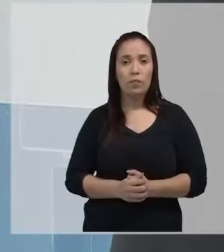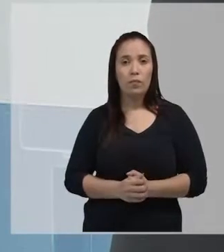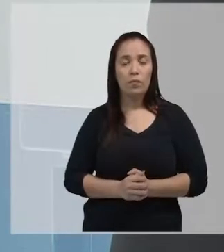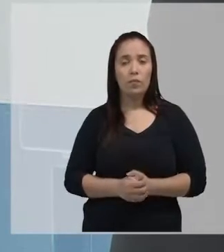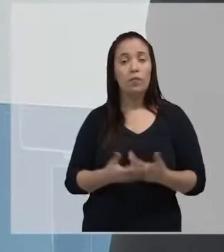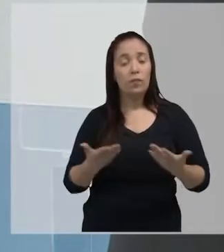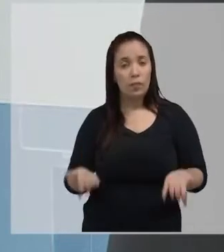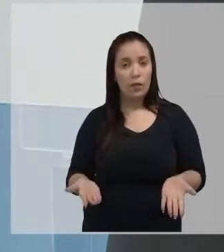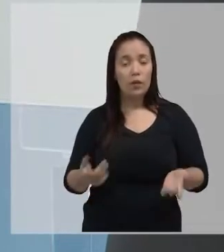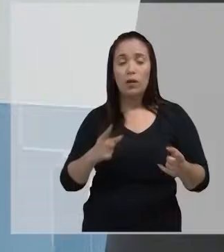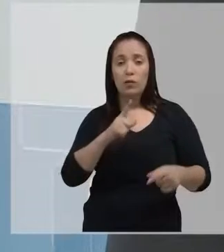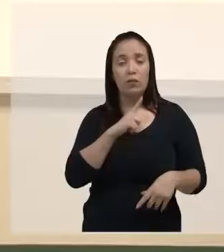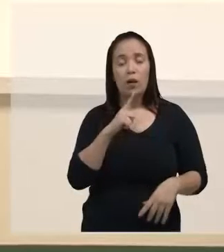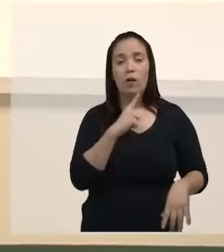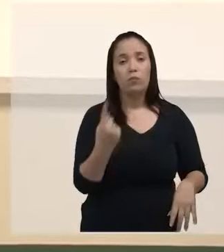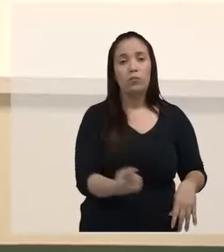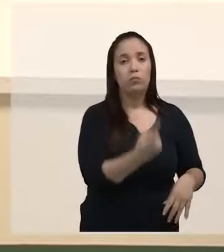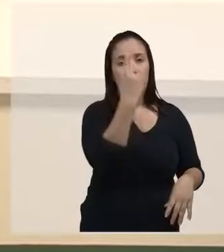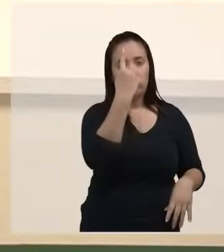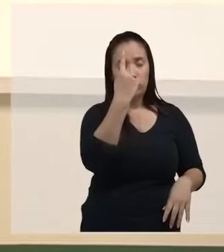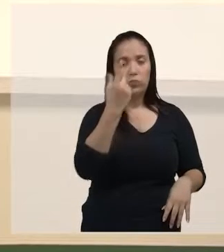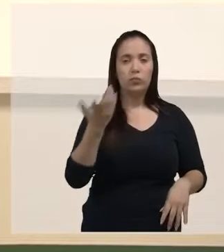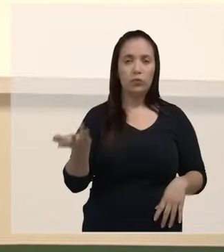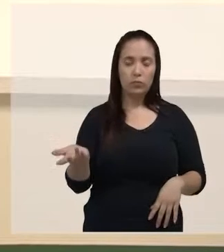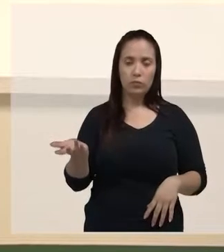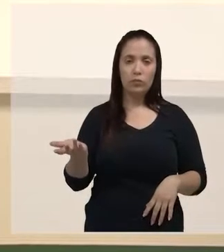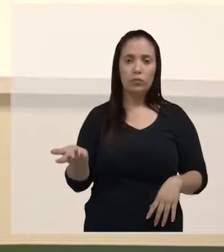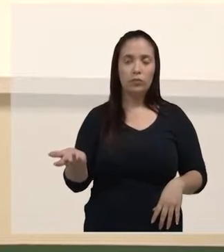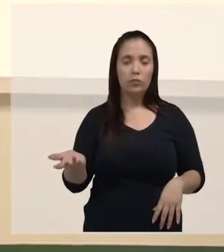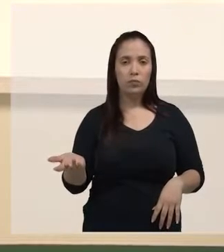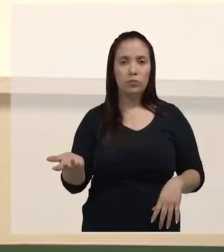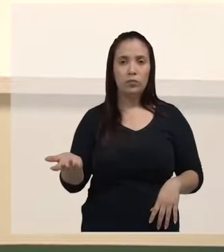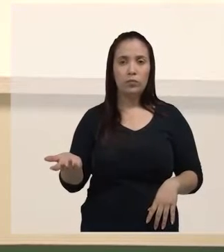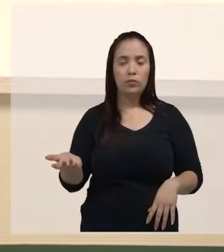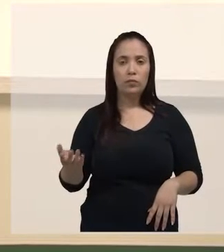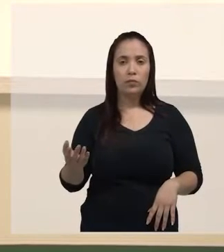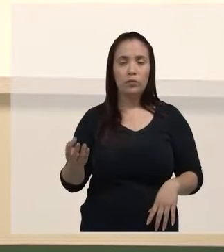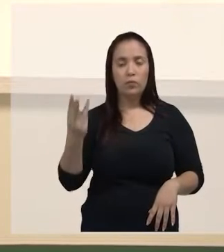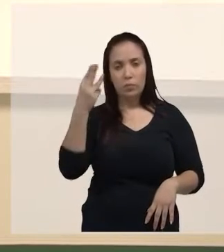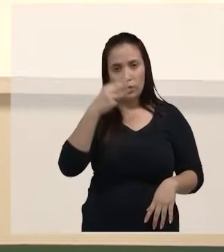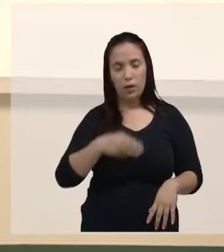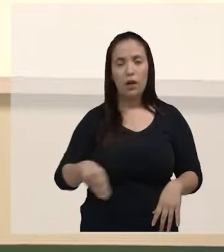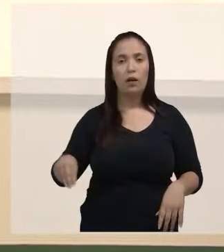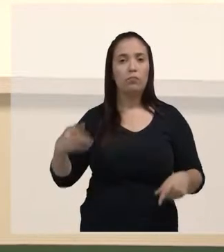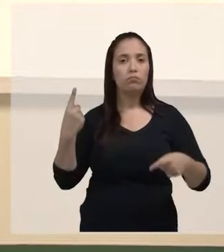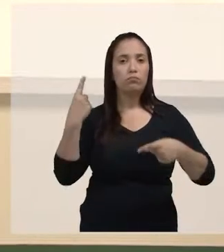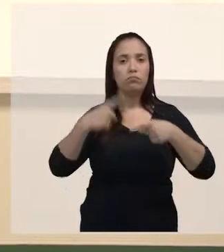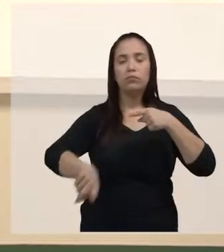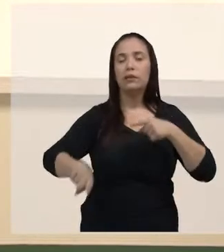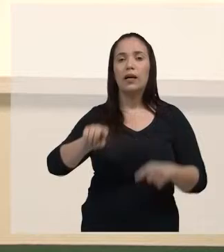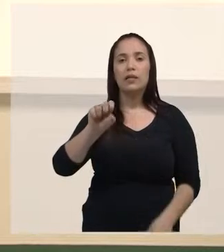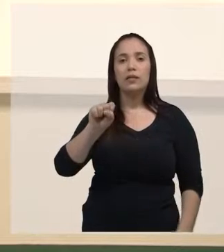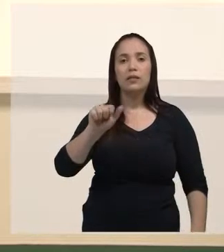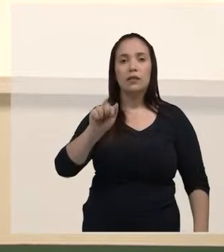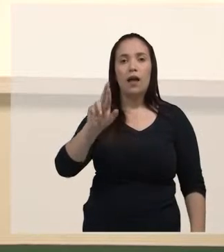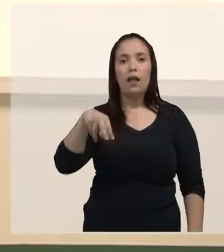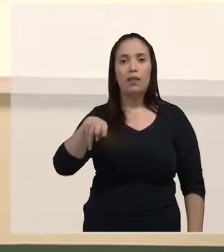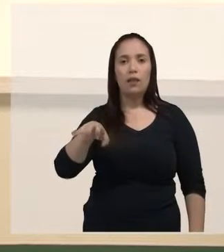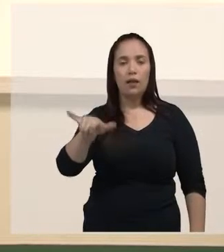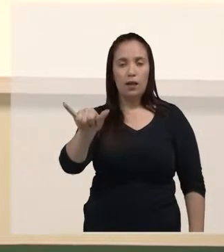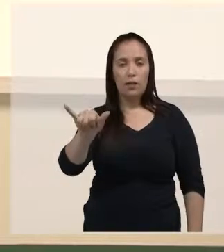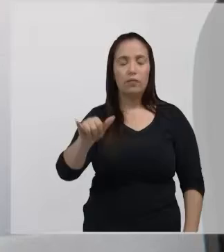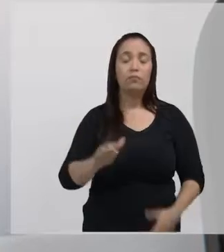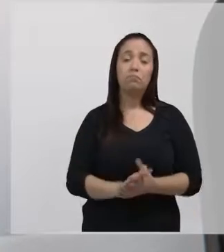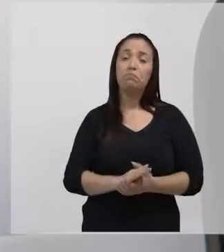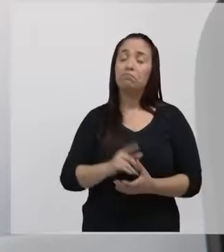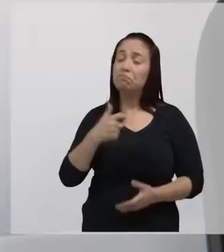só tem ele. Só tem ele como ele. governador. E governador lá do Maranhão, arqui-inimigo do José Sarney lá. E eu achei interessante, ele